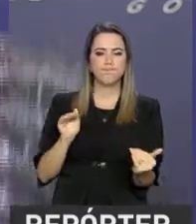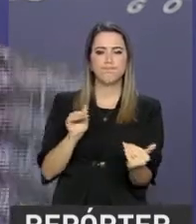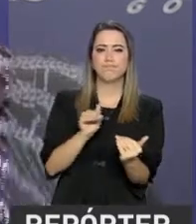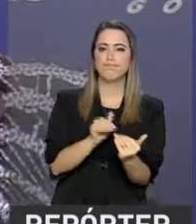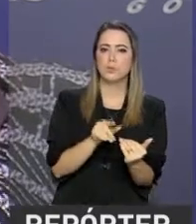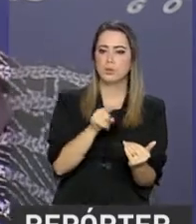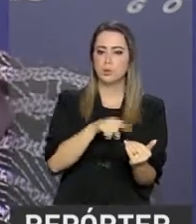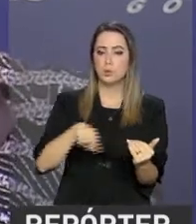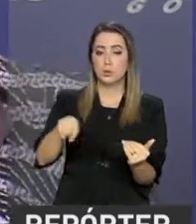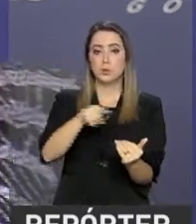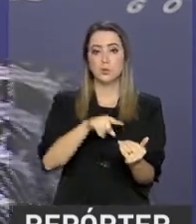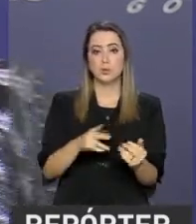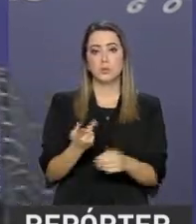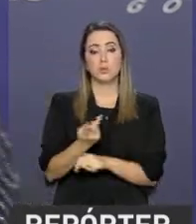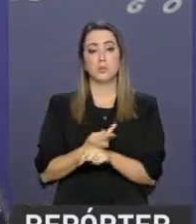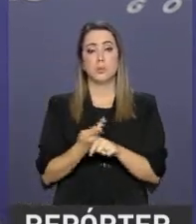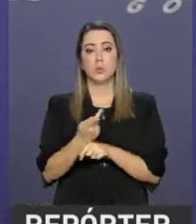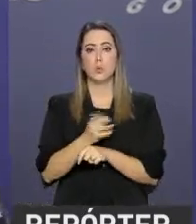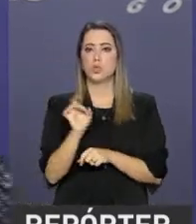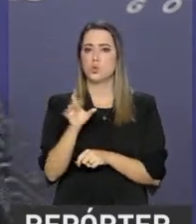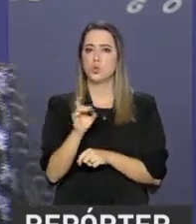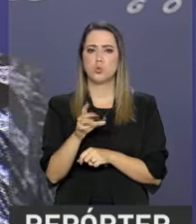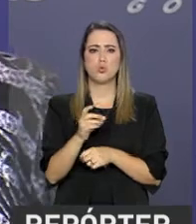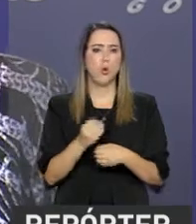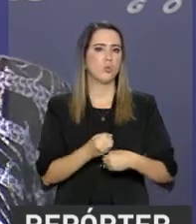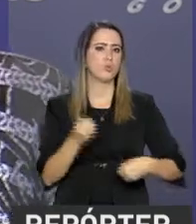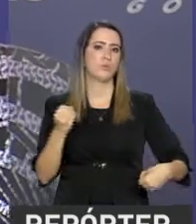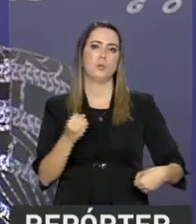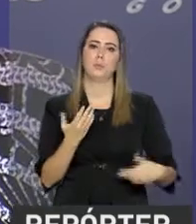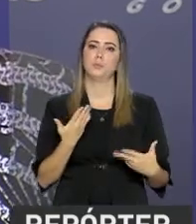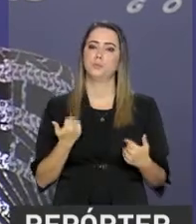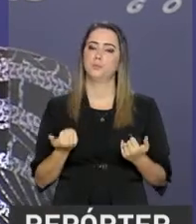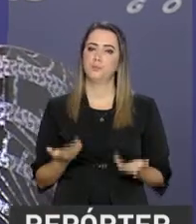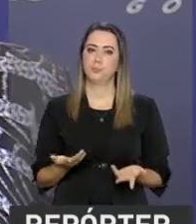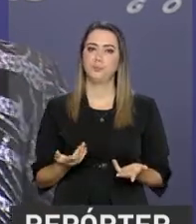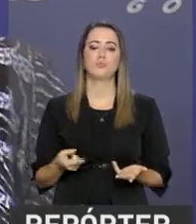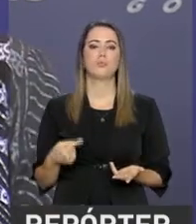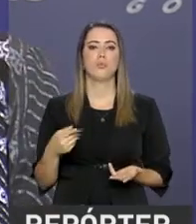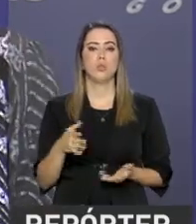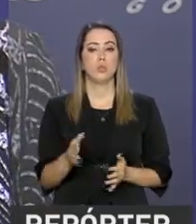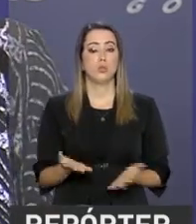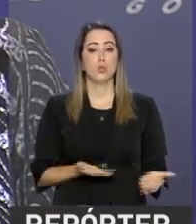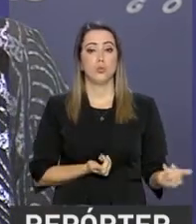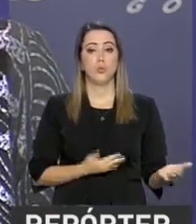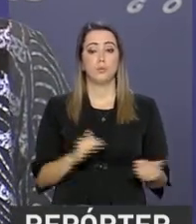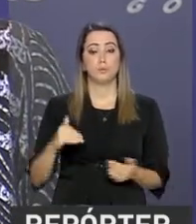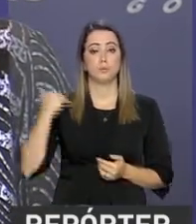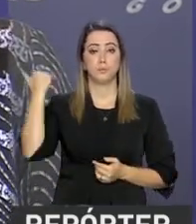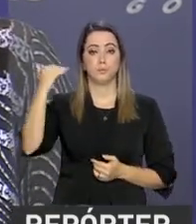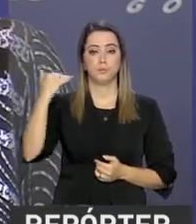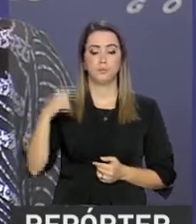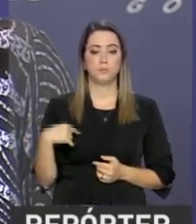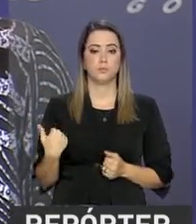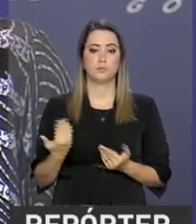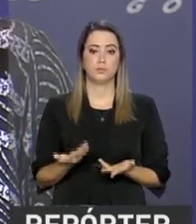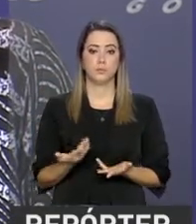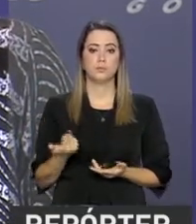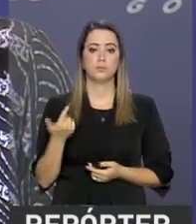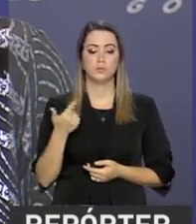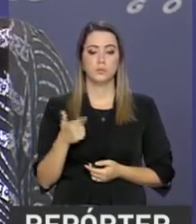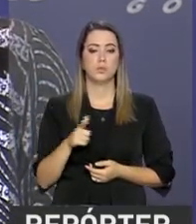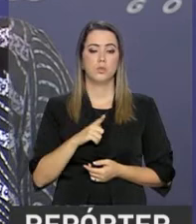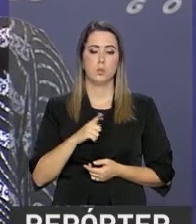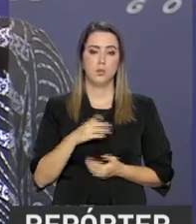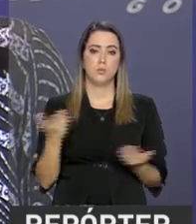que que buscam a certificação de competências de jovens e adultos e assim temos